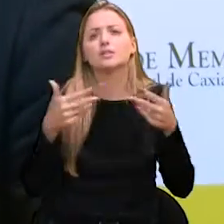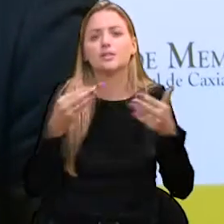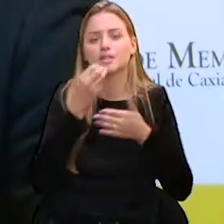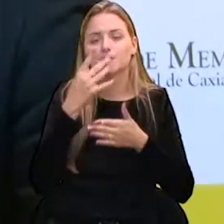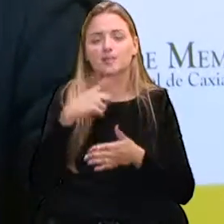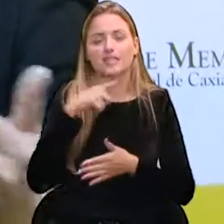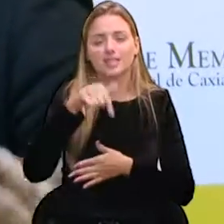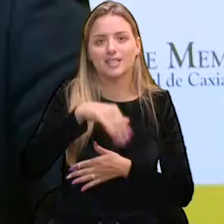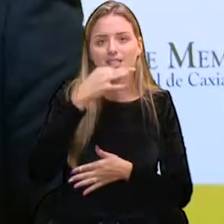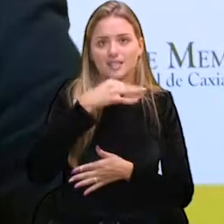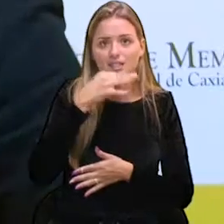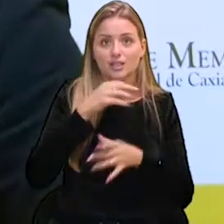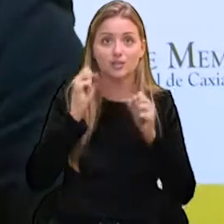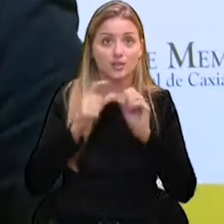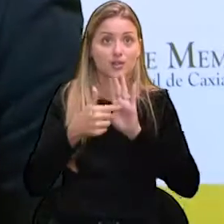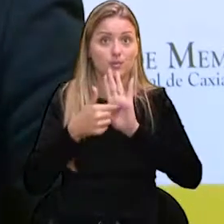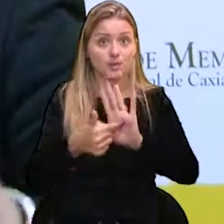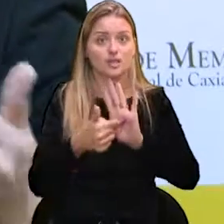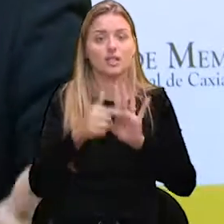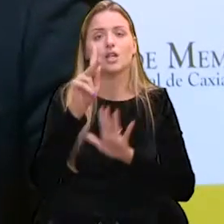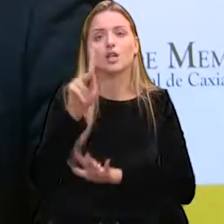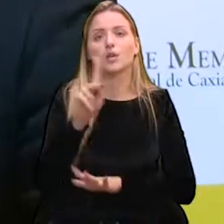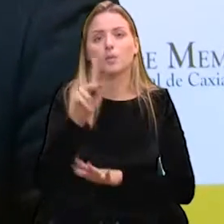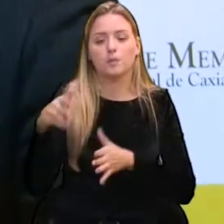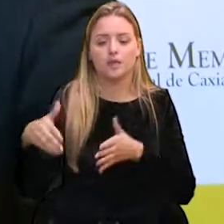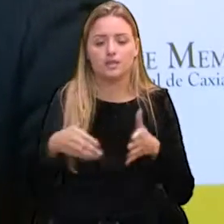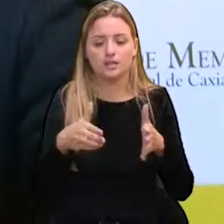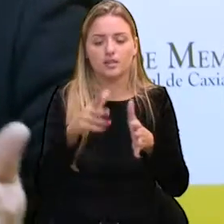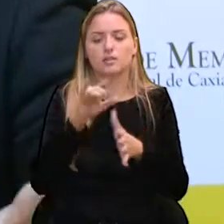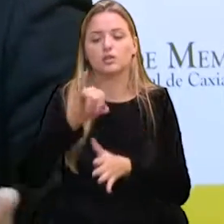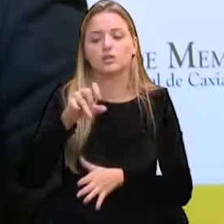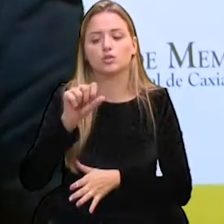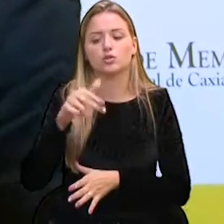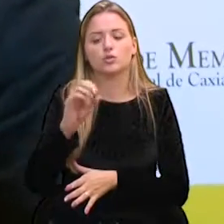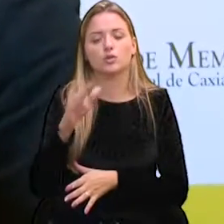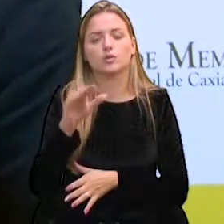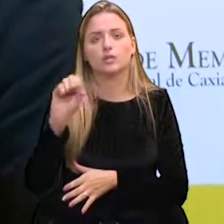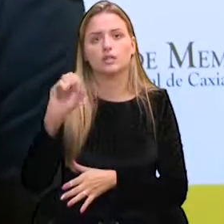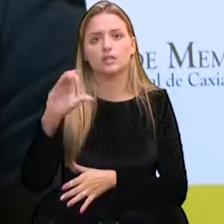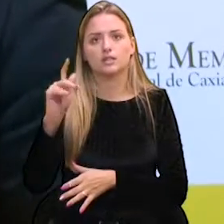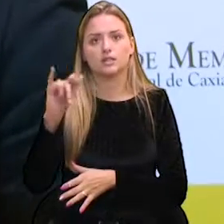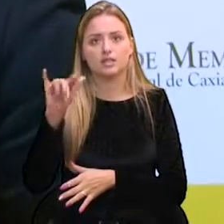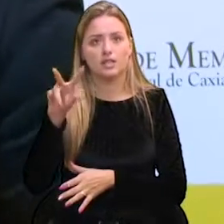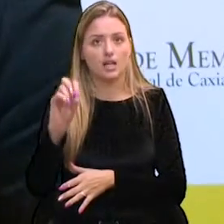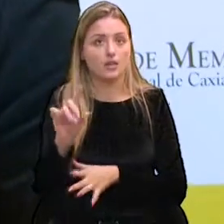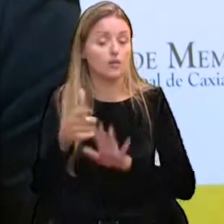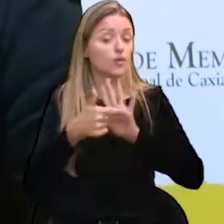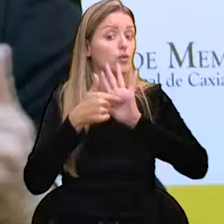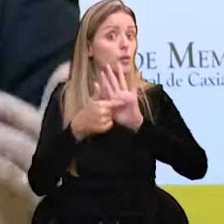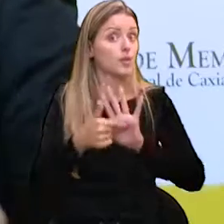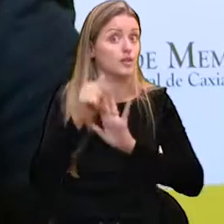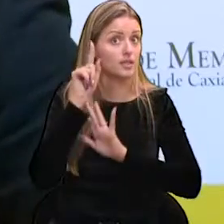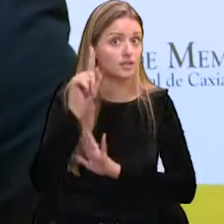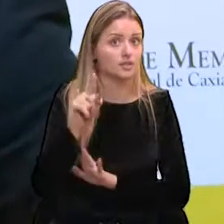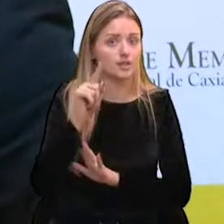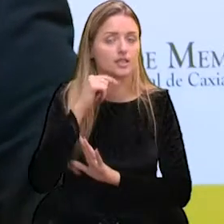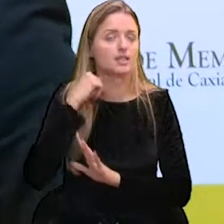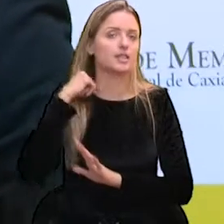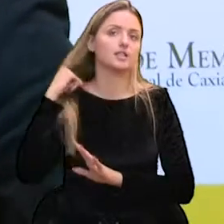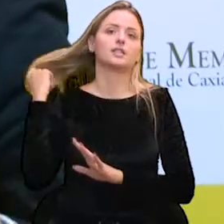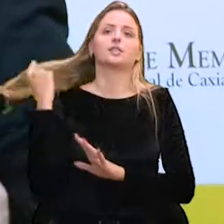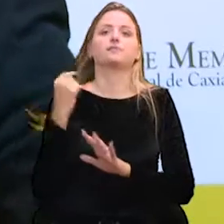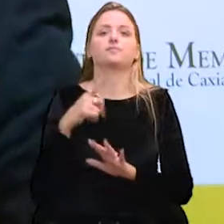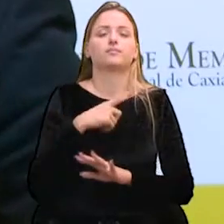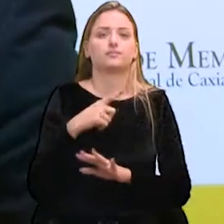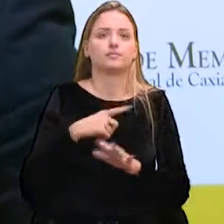podemos oferecer. Caminhos do Padre João Esquiavo, esse roteiro turístico também que foi escolhido para essa apresentação, né, foi